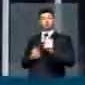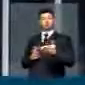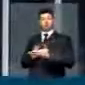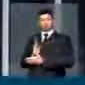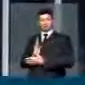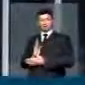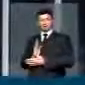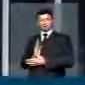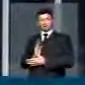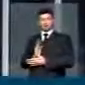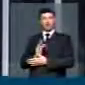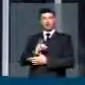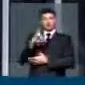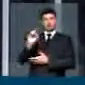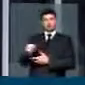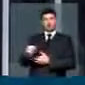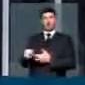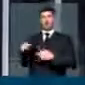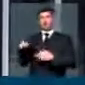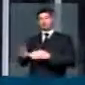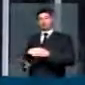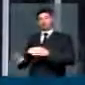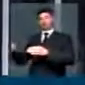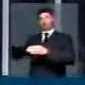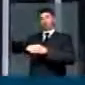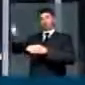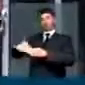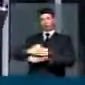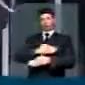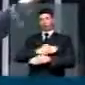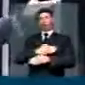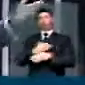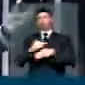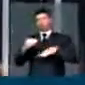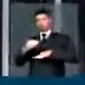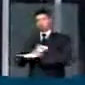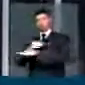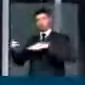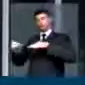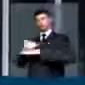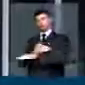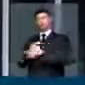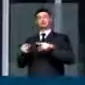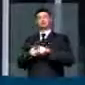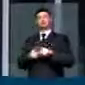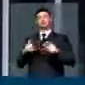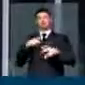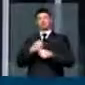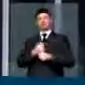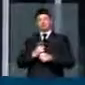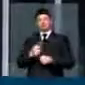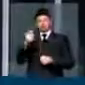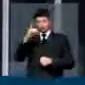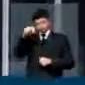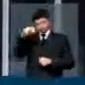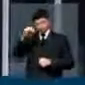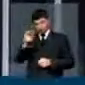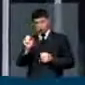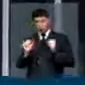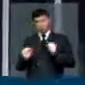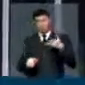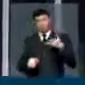aprovar dentro da nossa LDO essa meta e estamos agora atrás desse espaço orçamentário para que o DENIT